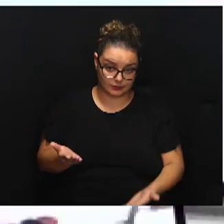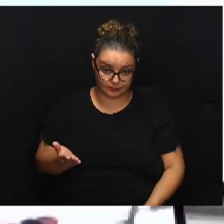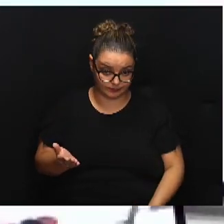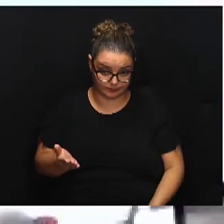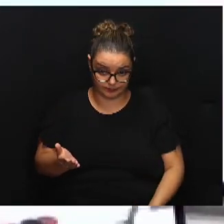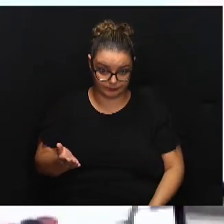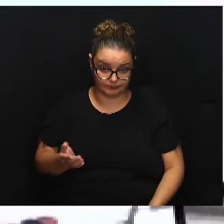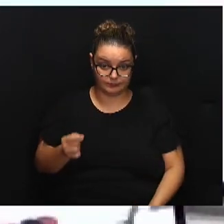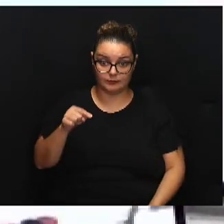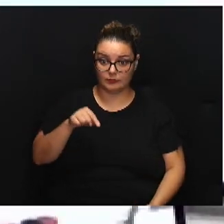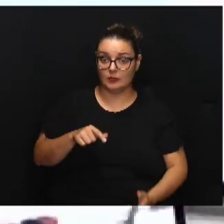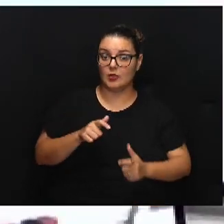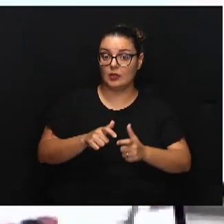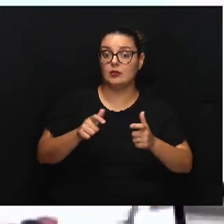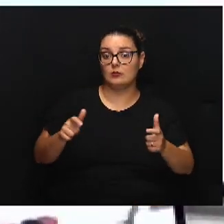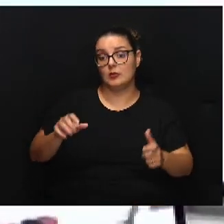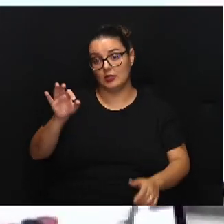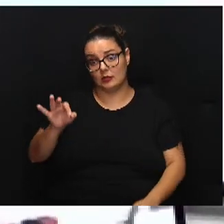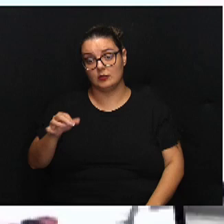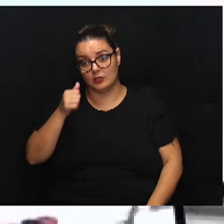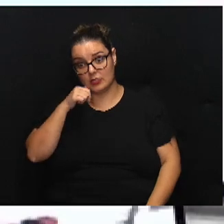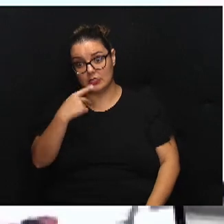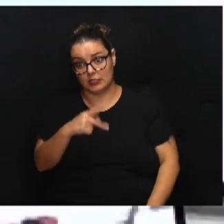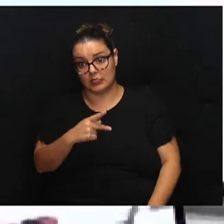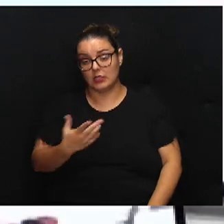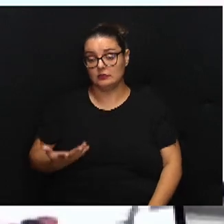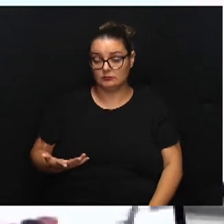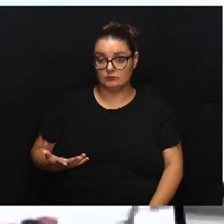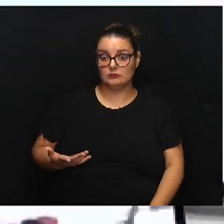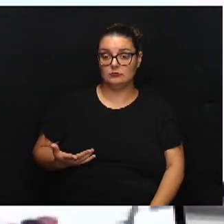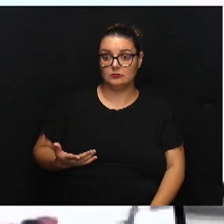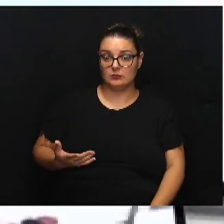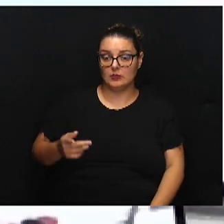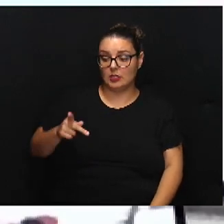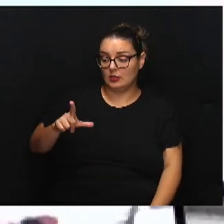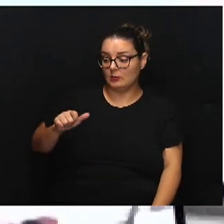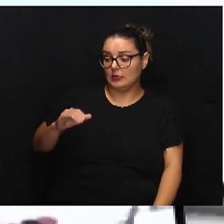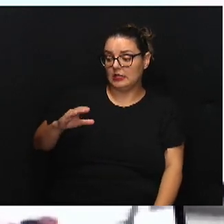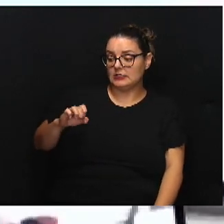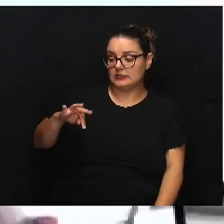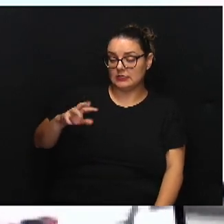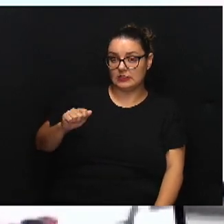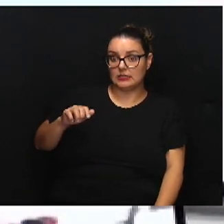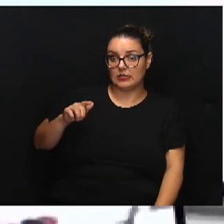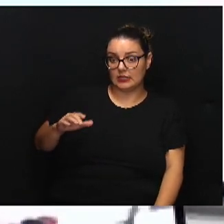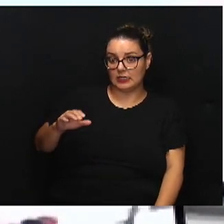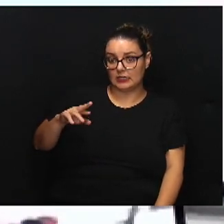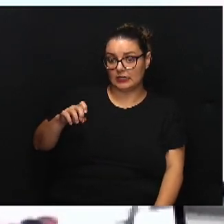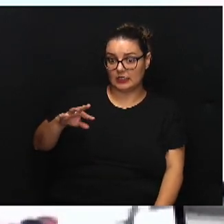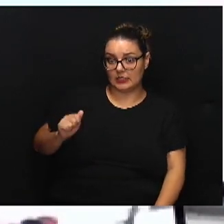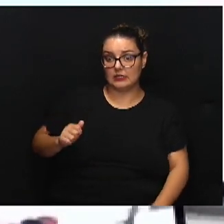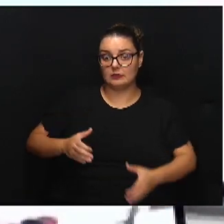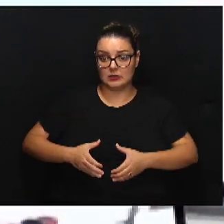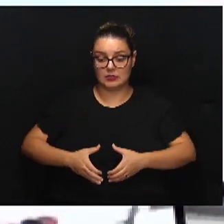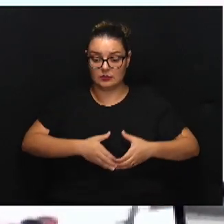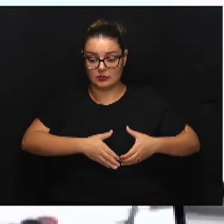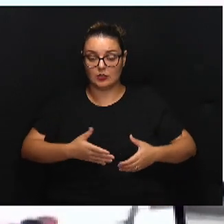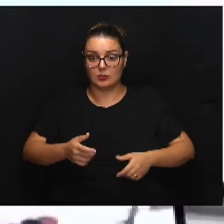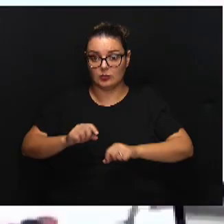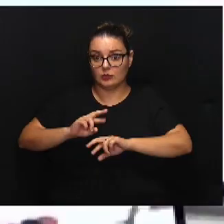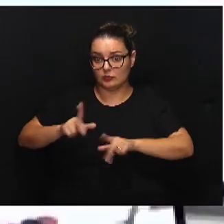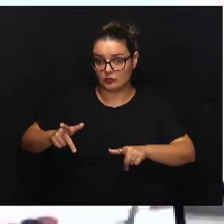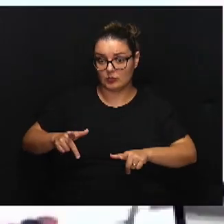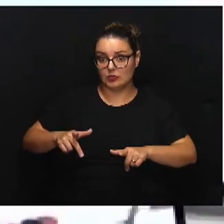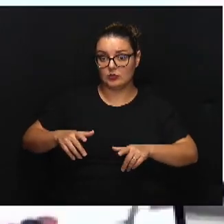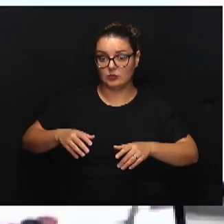isso aumenta muito a chance dela. Eu falei da placenta creta no começo, lembra da placenta que está fora do lugar? Sim. Então, se eu